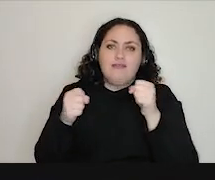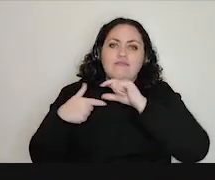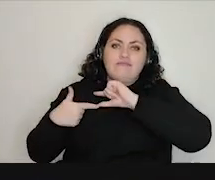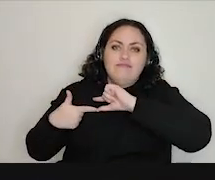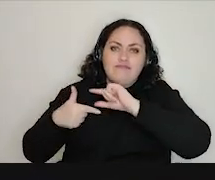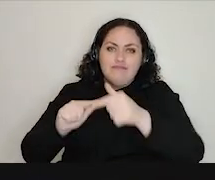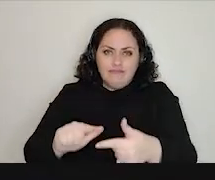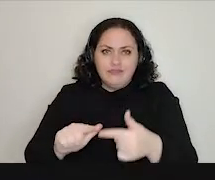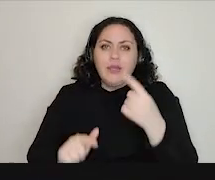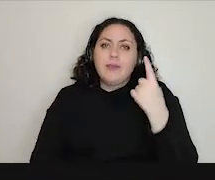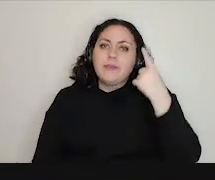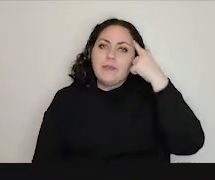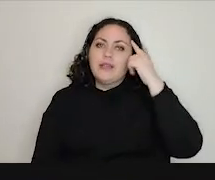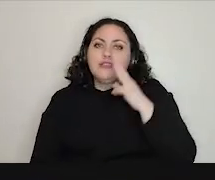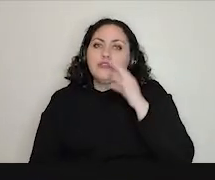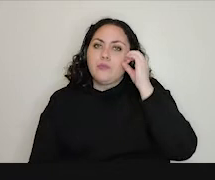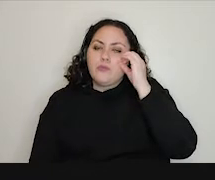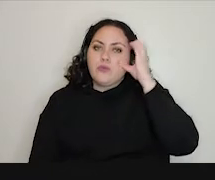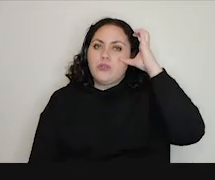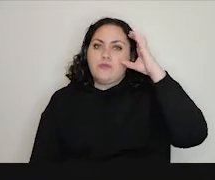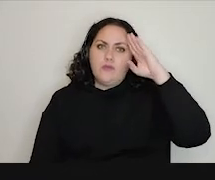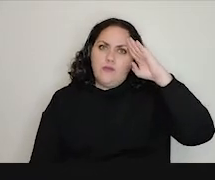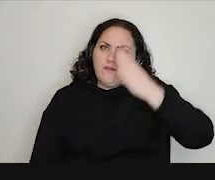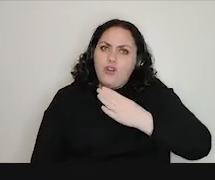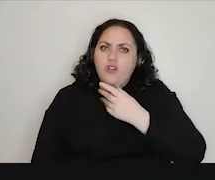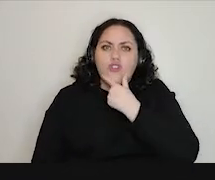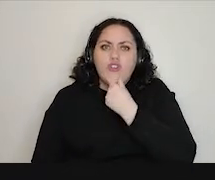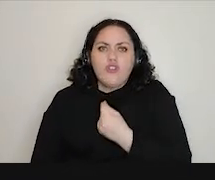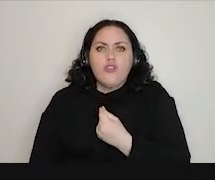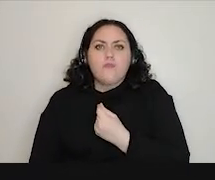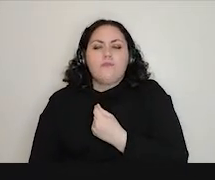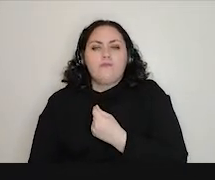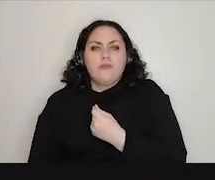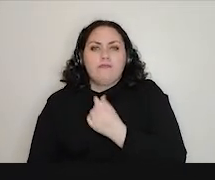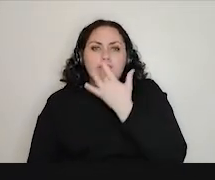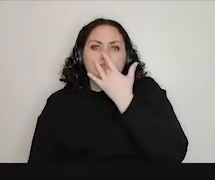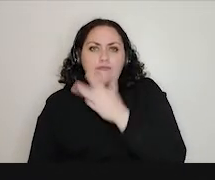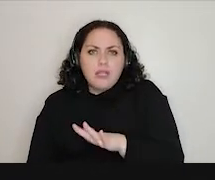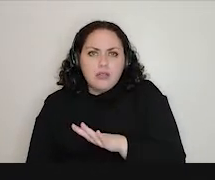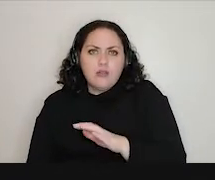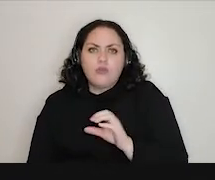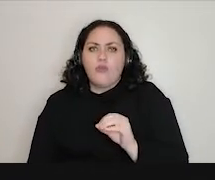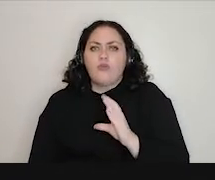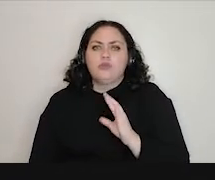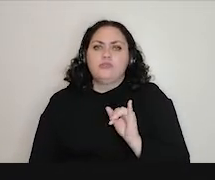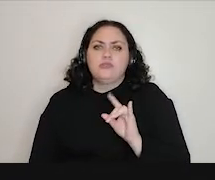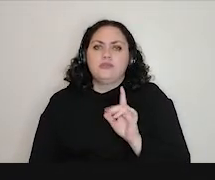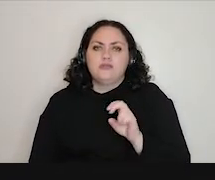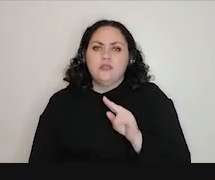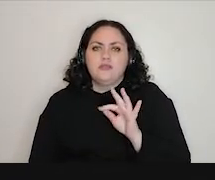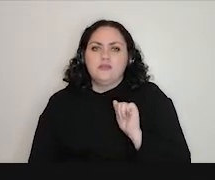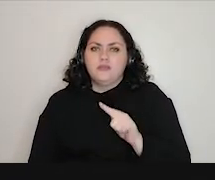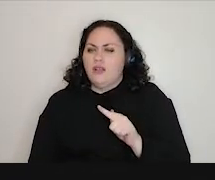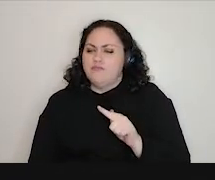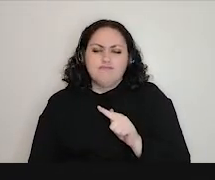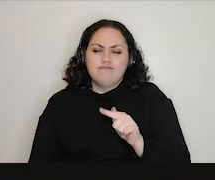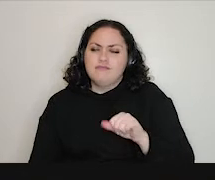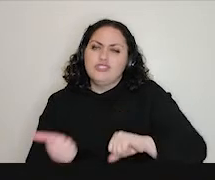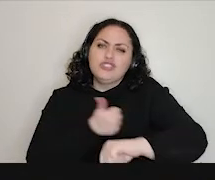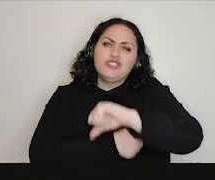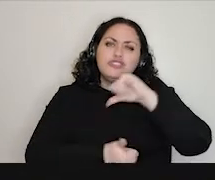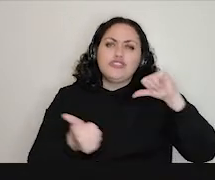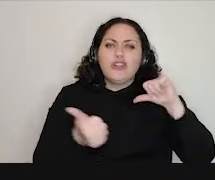seja, desconstruir o saber hegemônico centrado no homem branco, ocidental, para trazer o saber